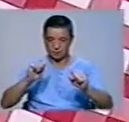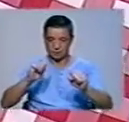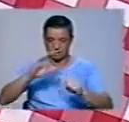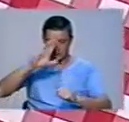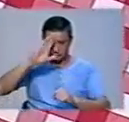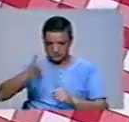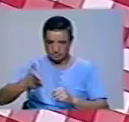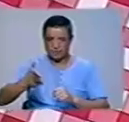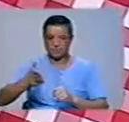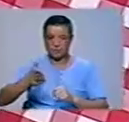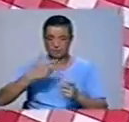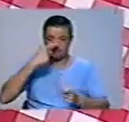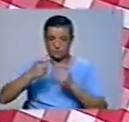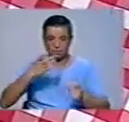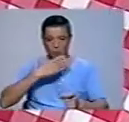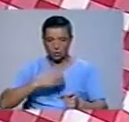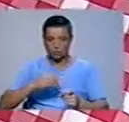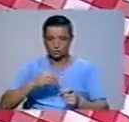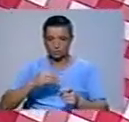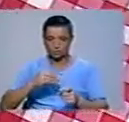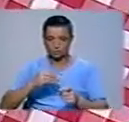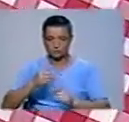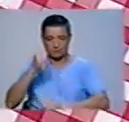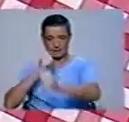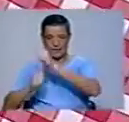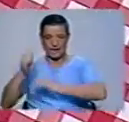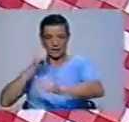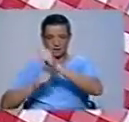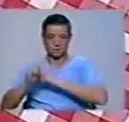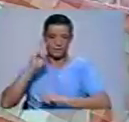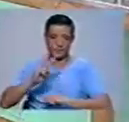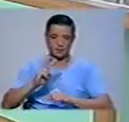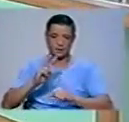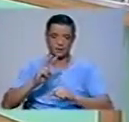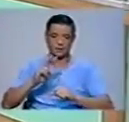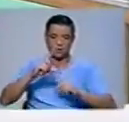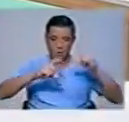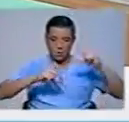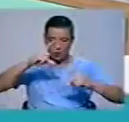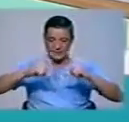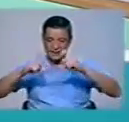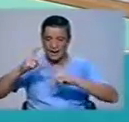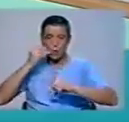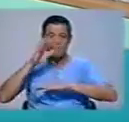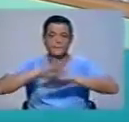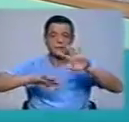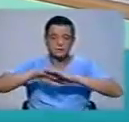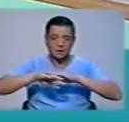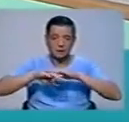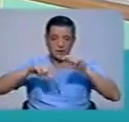sabemos que há gente que gosta de puxar atrás para se aperceber exatamente das quantidades, do modo como tu fizeste.